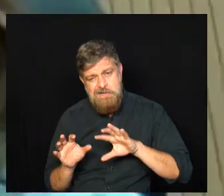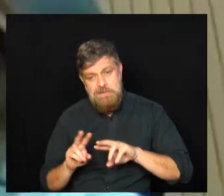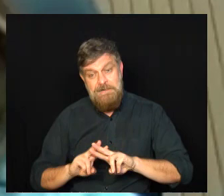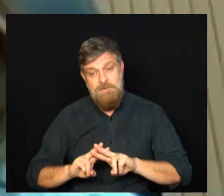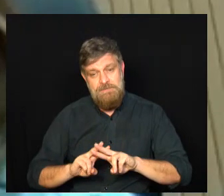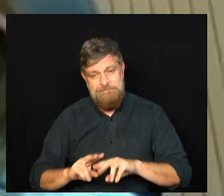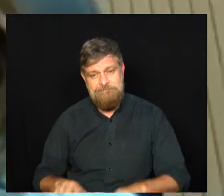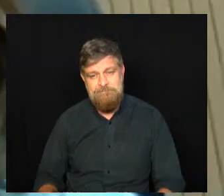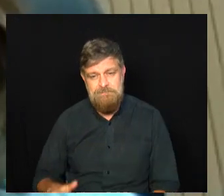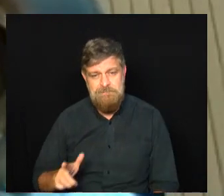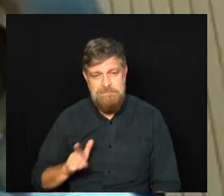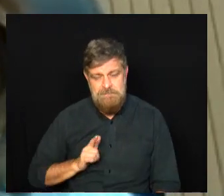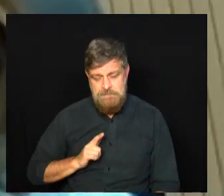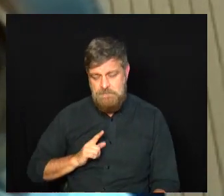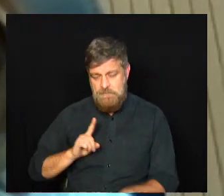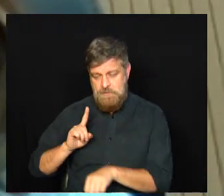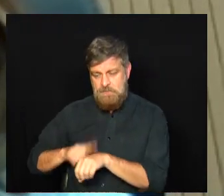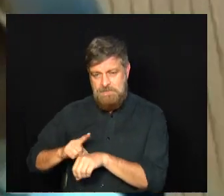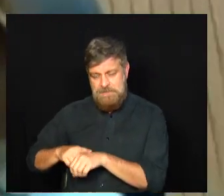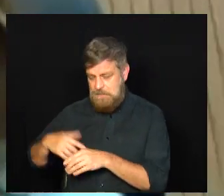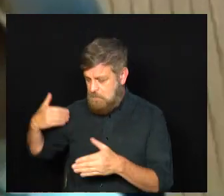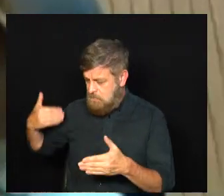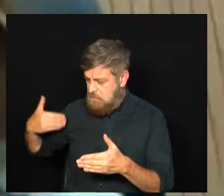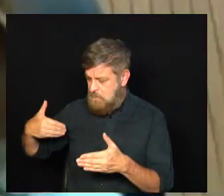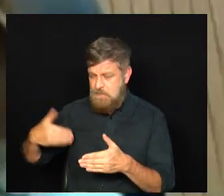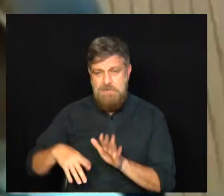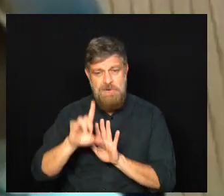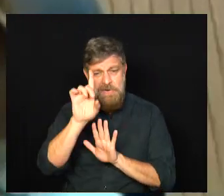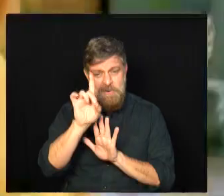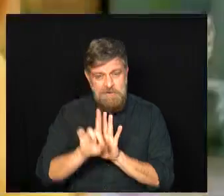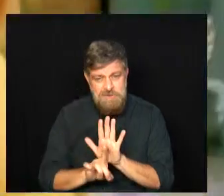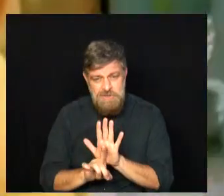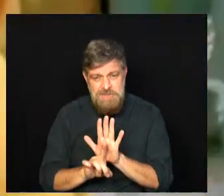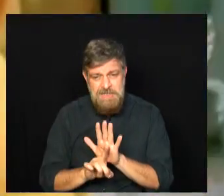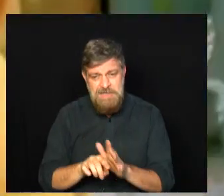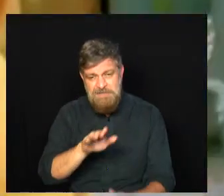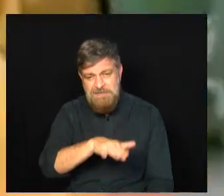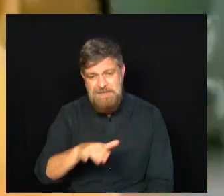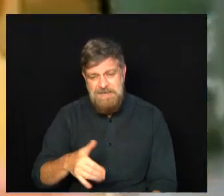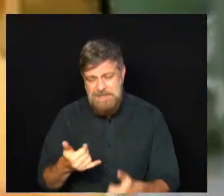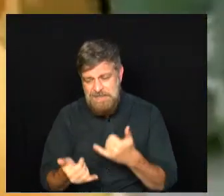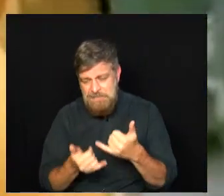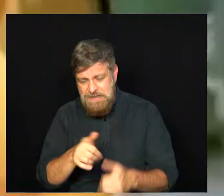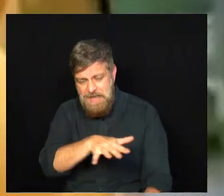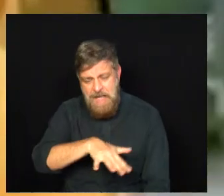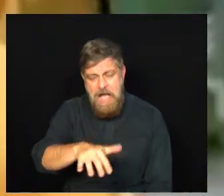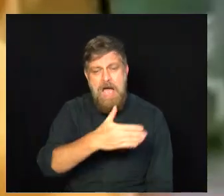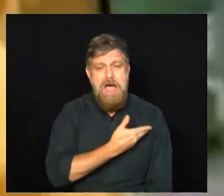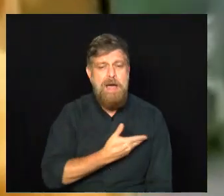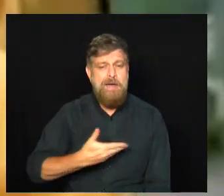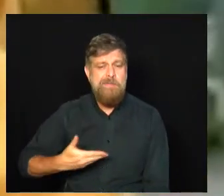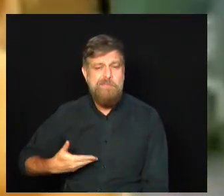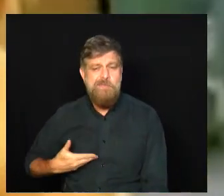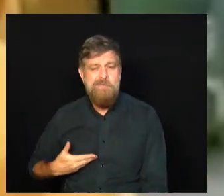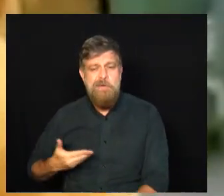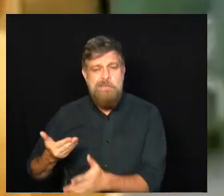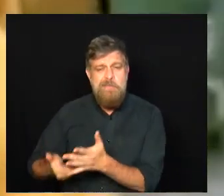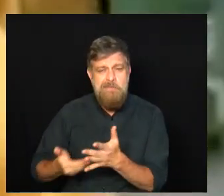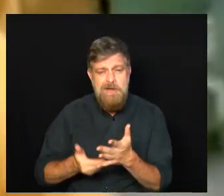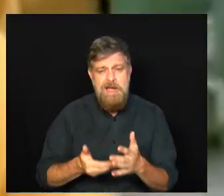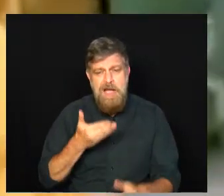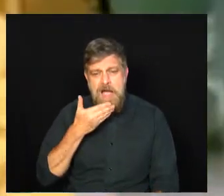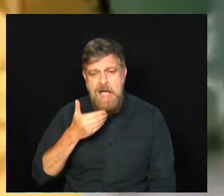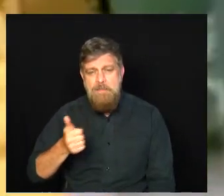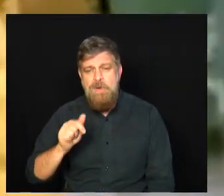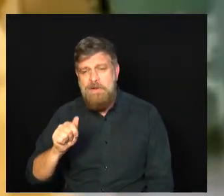ao longo de muito tempo esse direito ele dos espaços, que é melhor que a criança